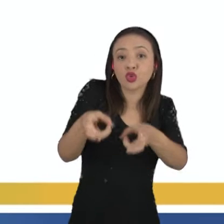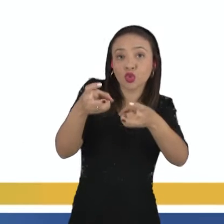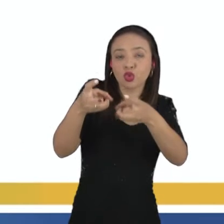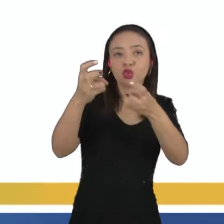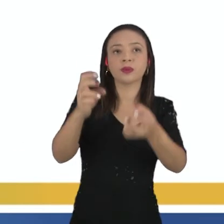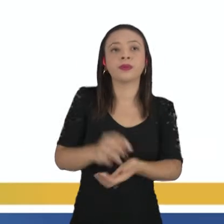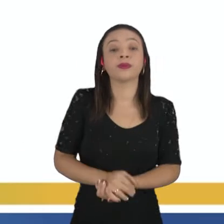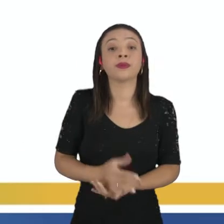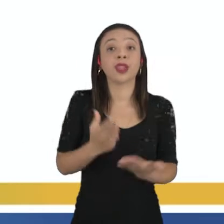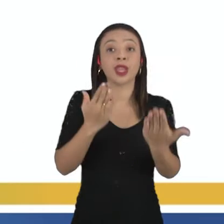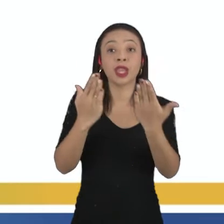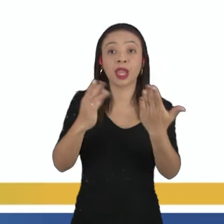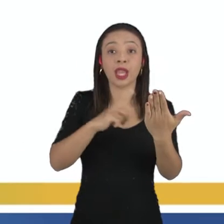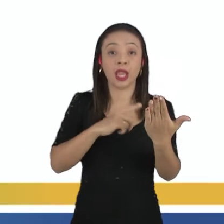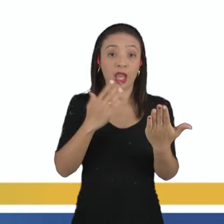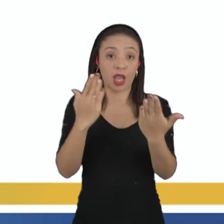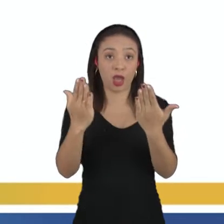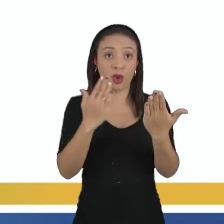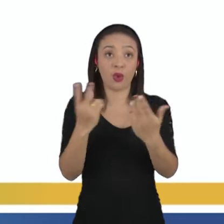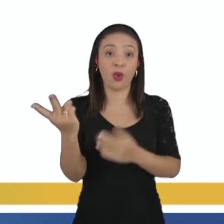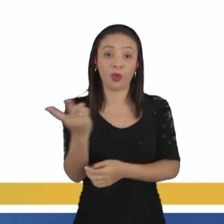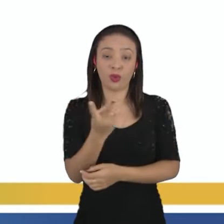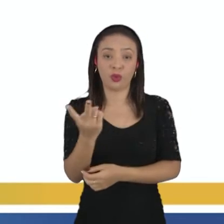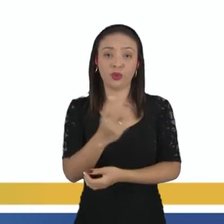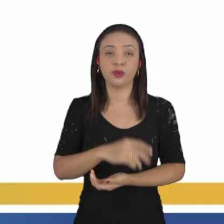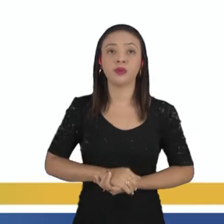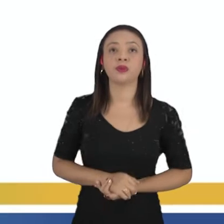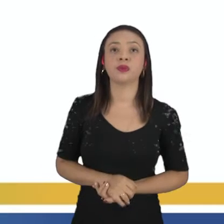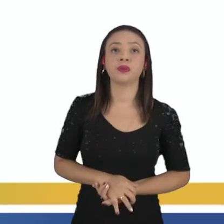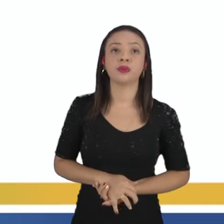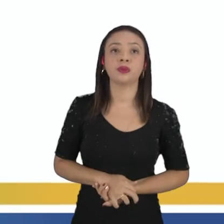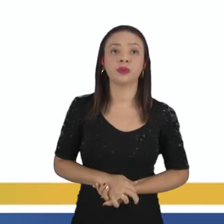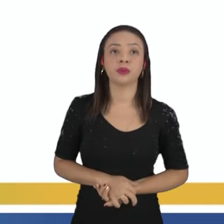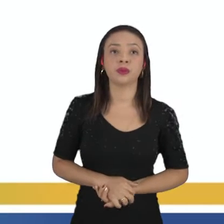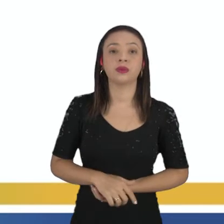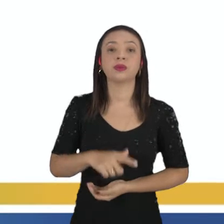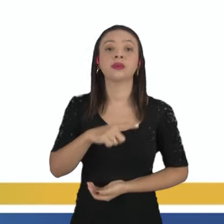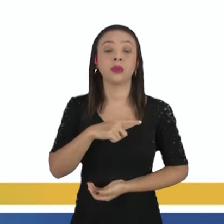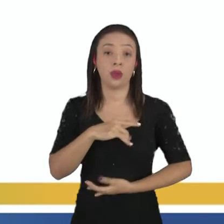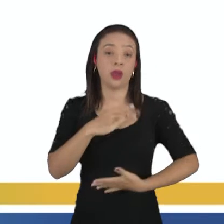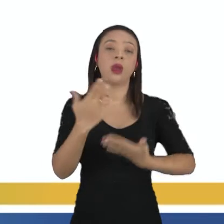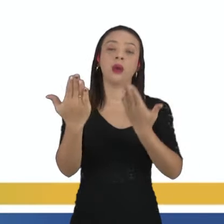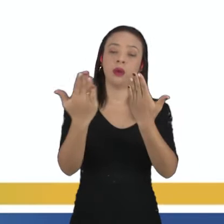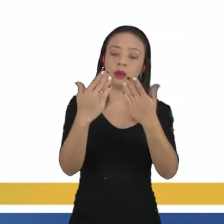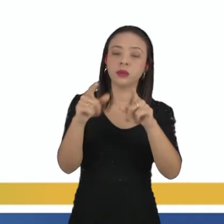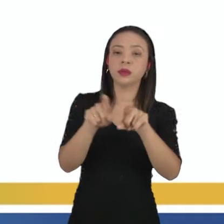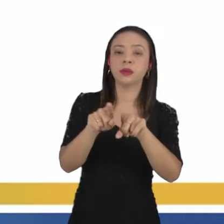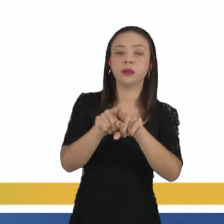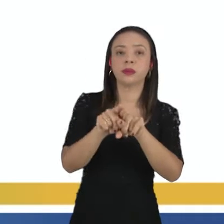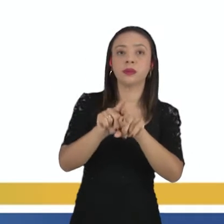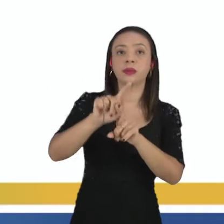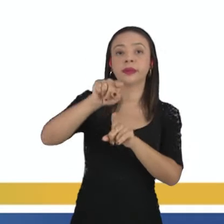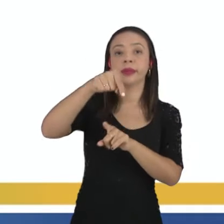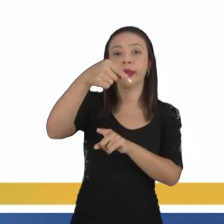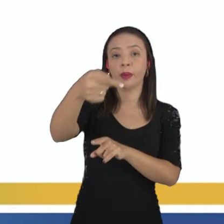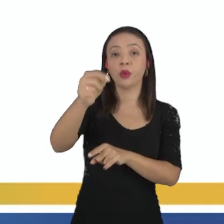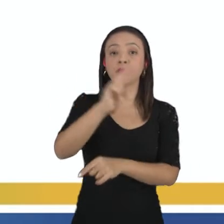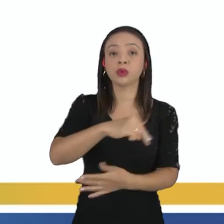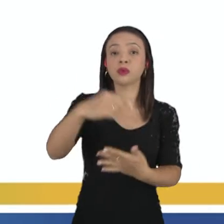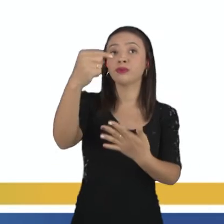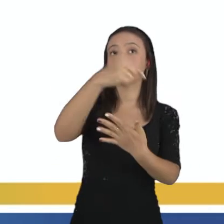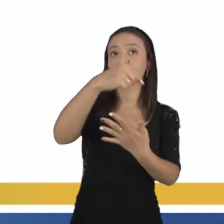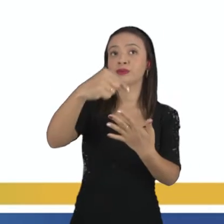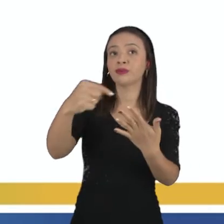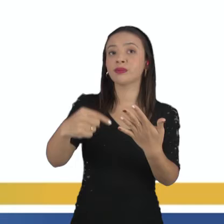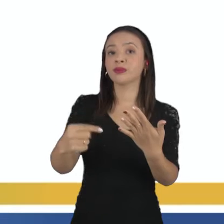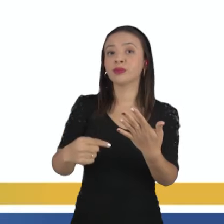e a segunda geração modernista, ok? Então, nós temos uma comparação seguida por qual operador? Assim